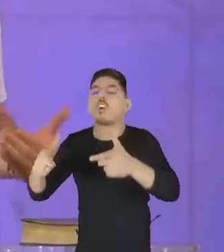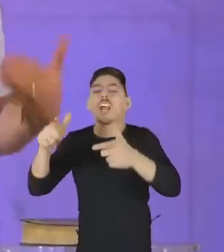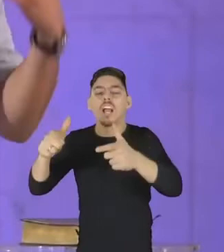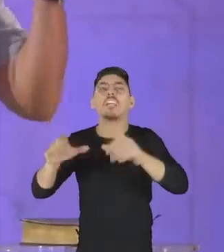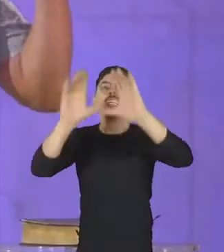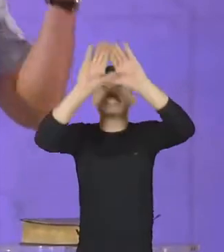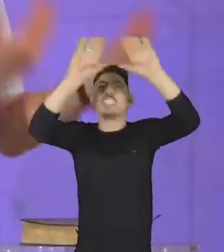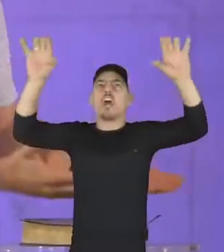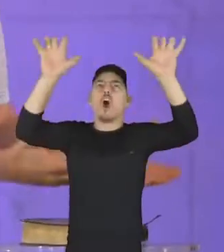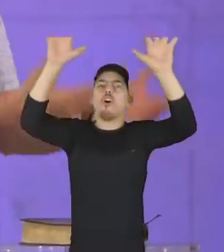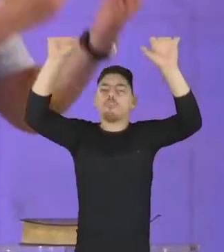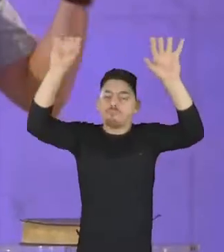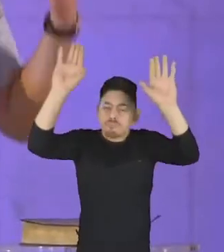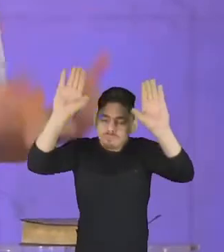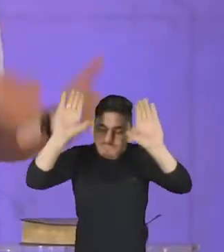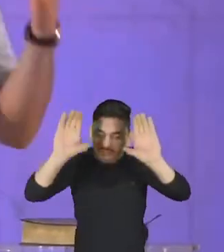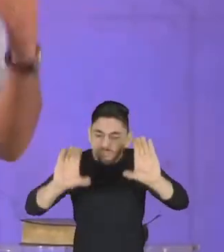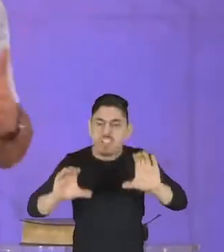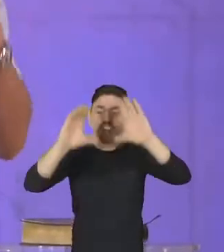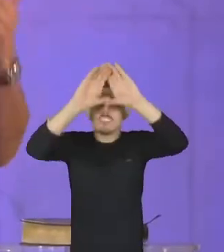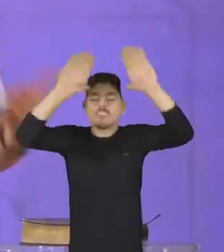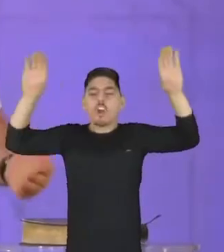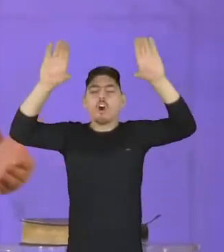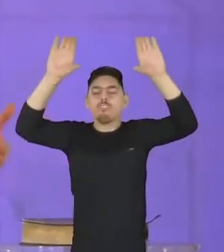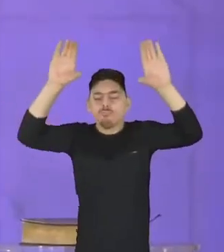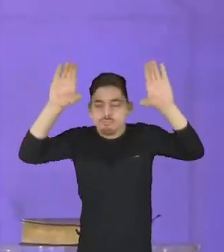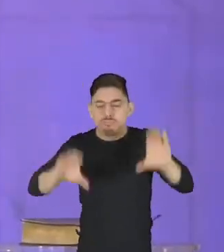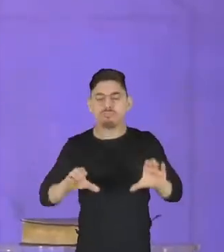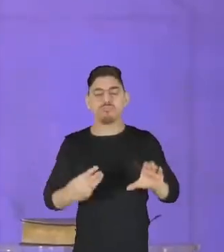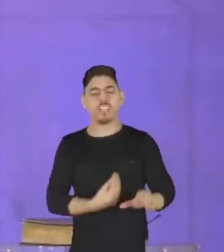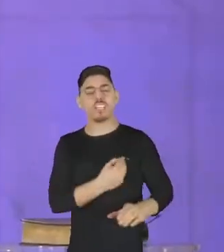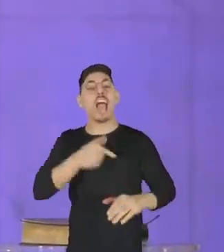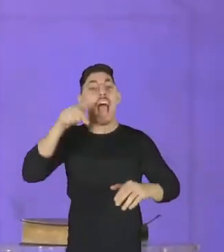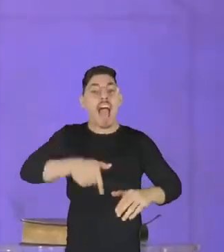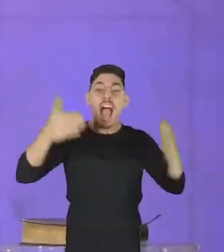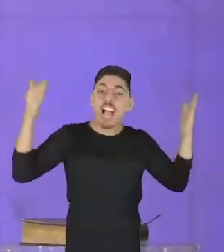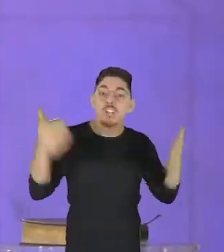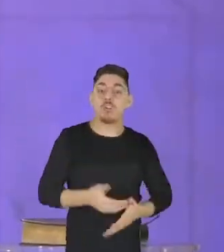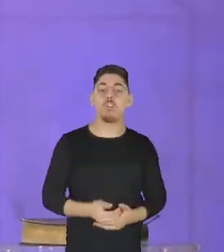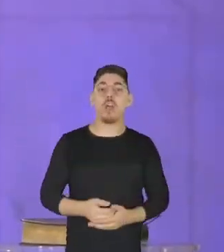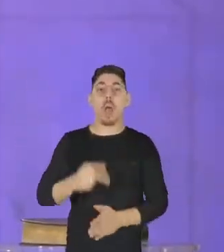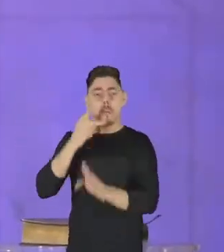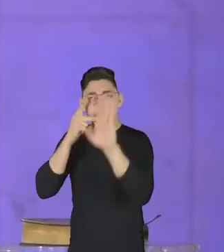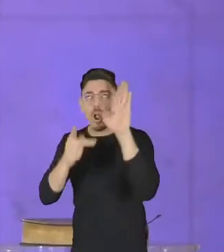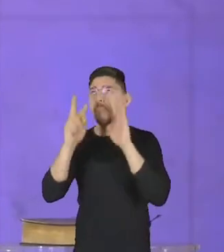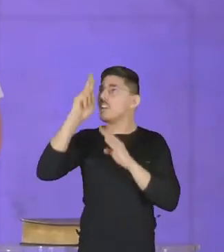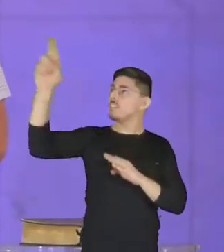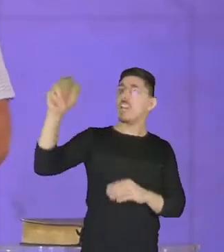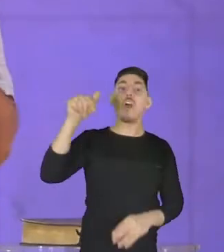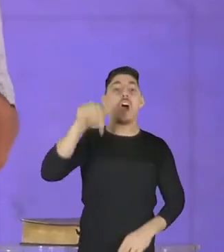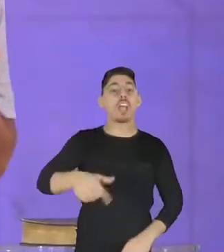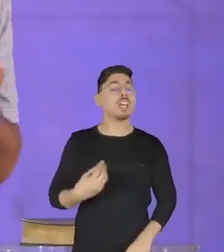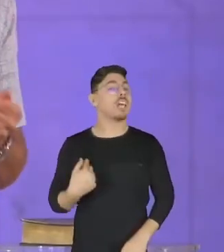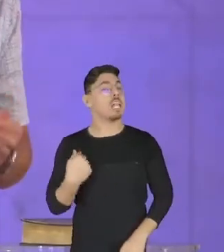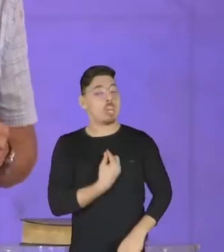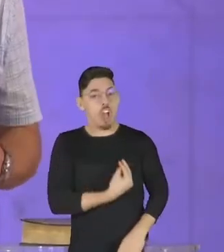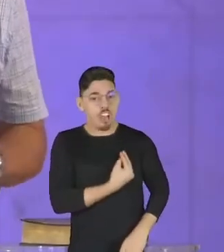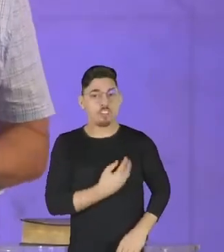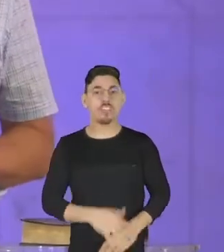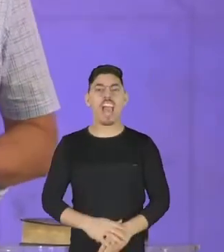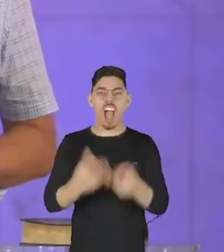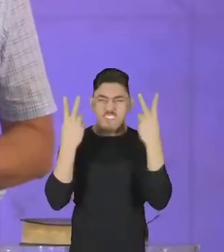no sentido de vivermos com o Senhor aqui agora, as promessas do Senhor nas nossas vidas, a